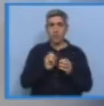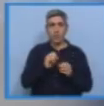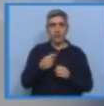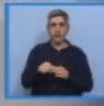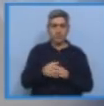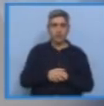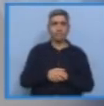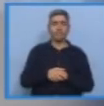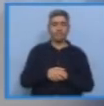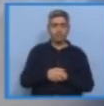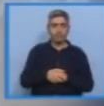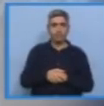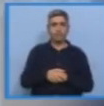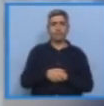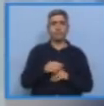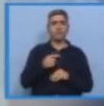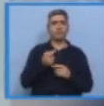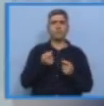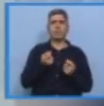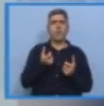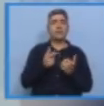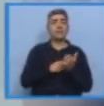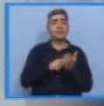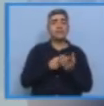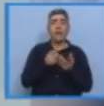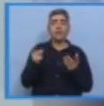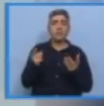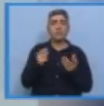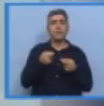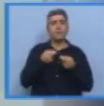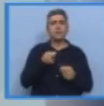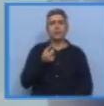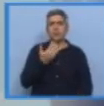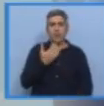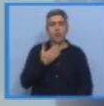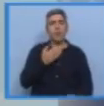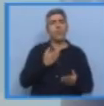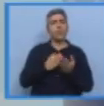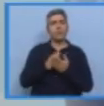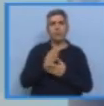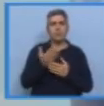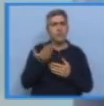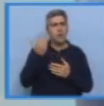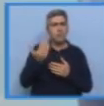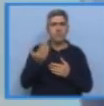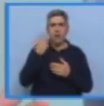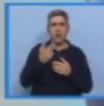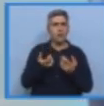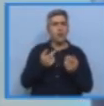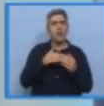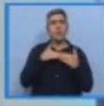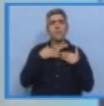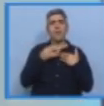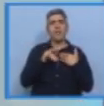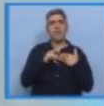existe. Ou é muito exíguo perante as necessidades. Quer os continuados estão muito aquém das necessidades, os paliativos